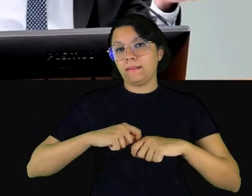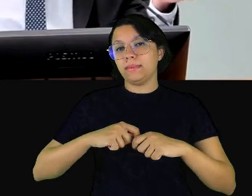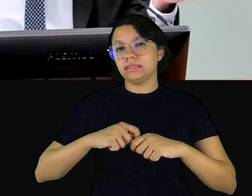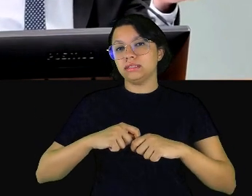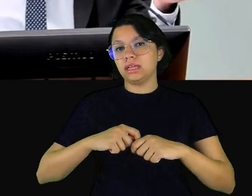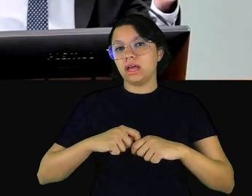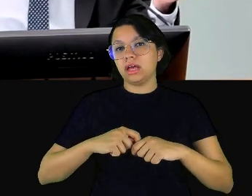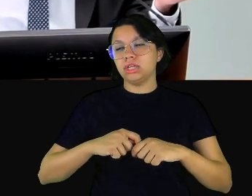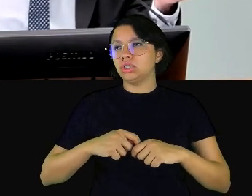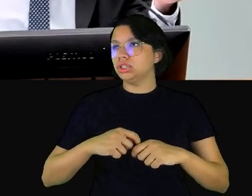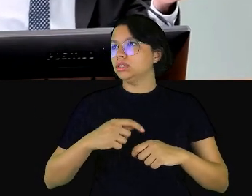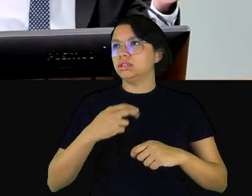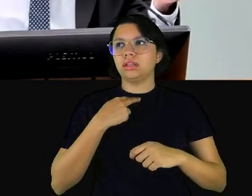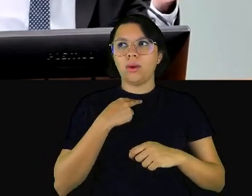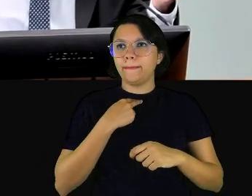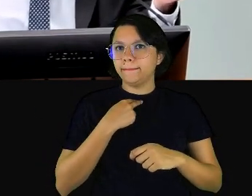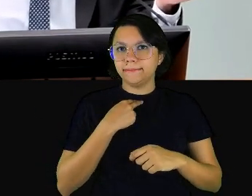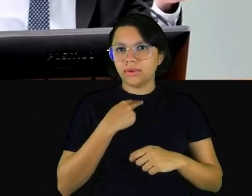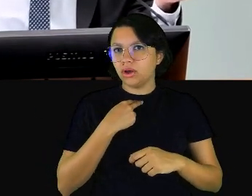será possível